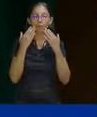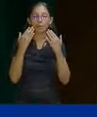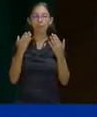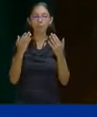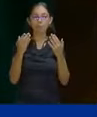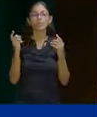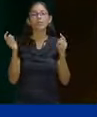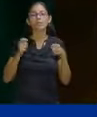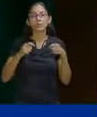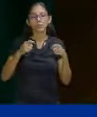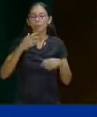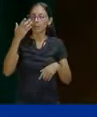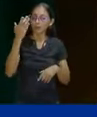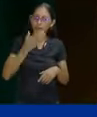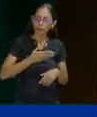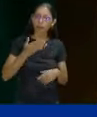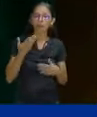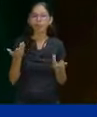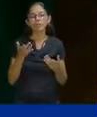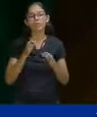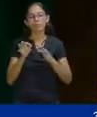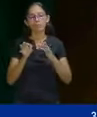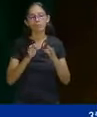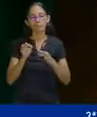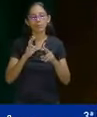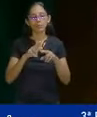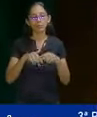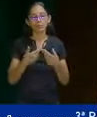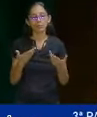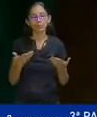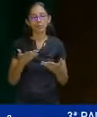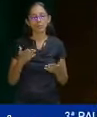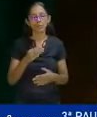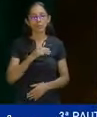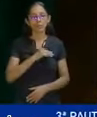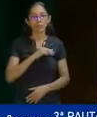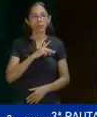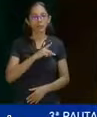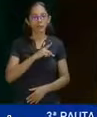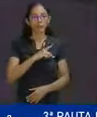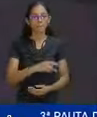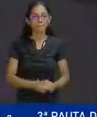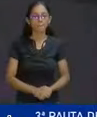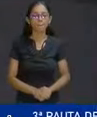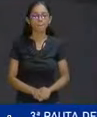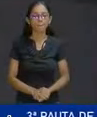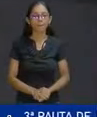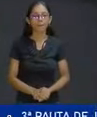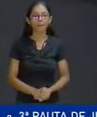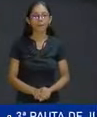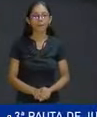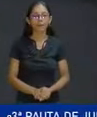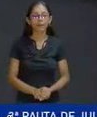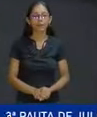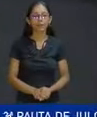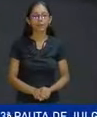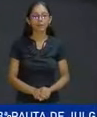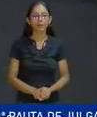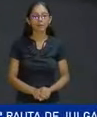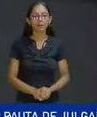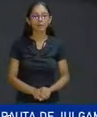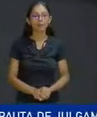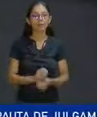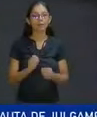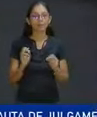gasto. Com essas considerações, o Ministério Público Eleitoral reitera os termos do parecer. Reiterado, devolvo a